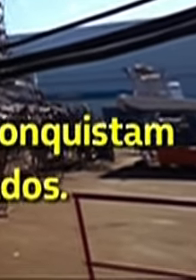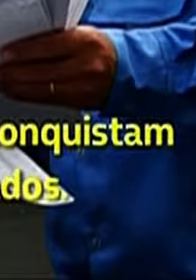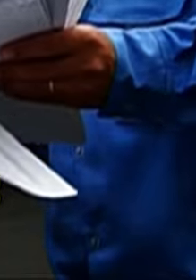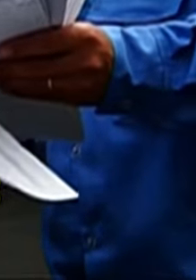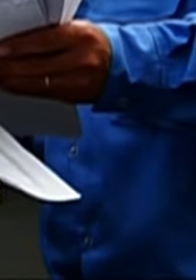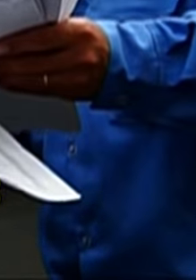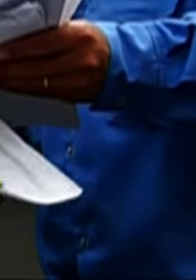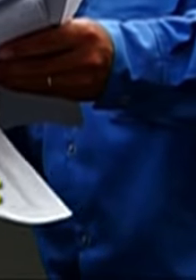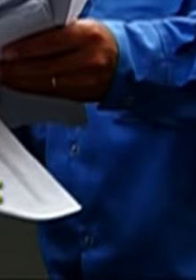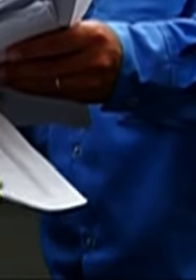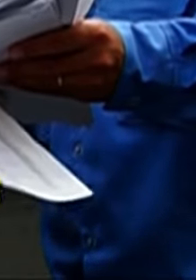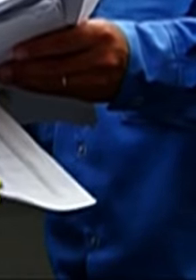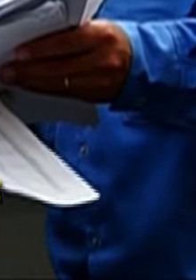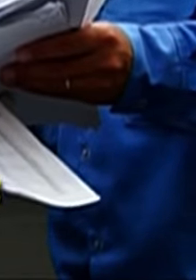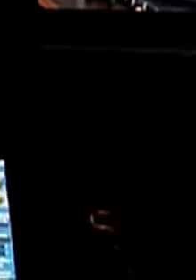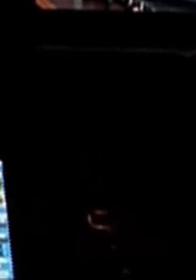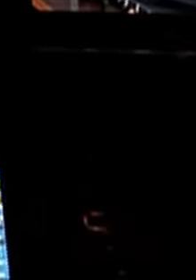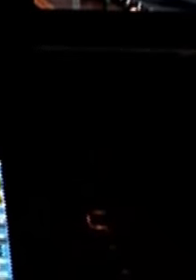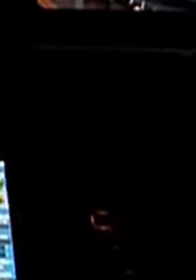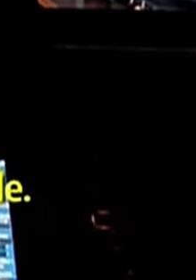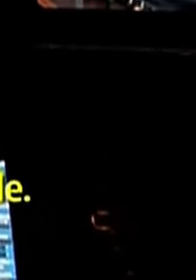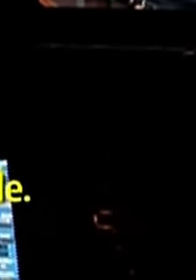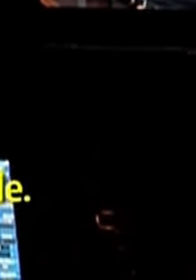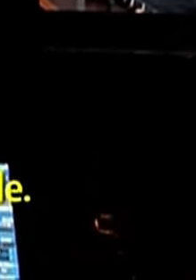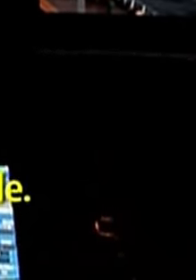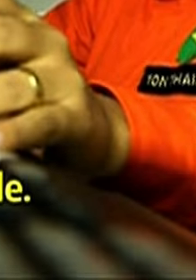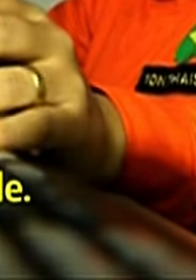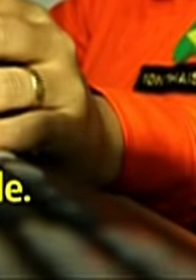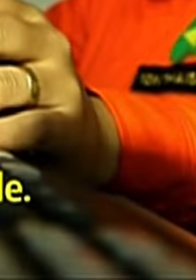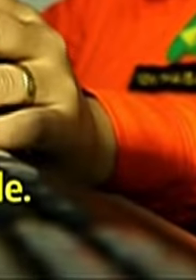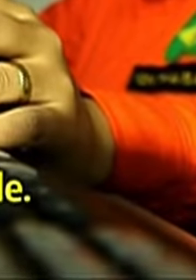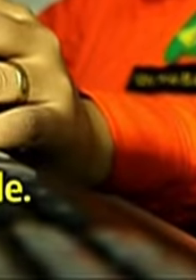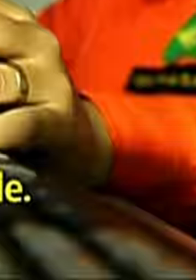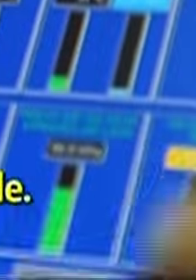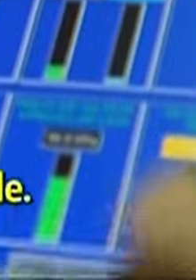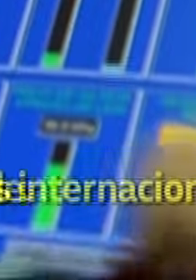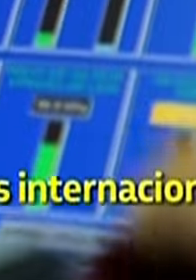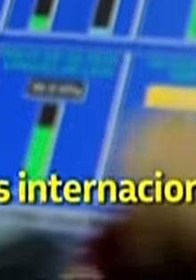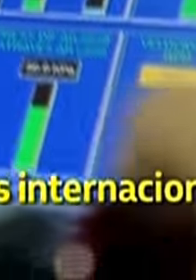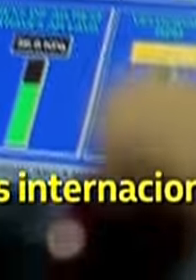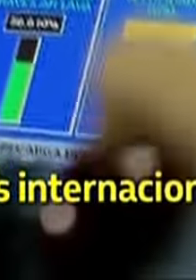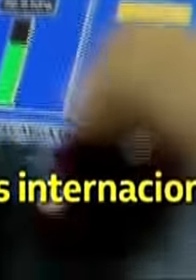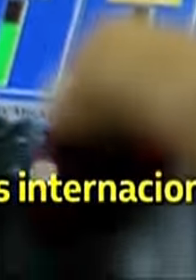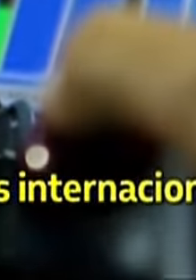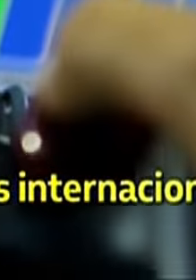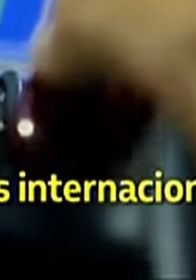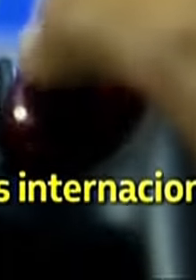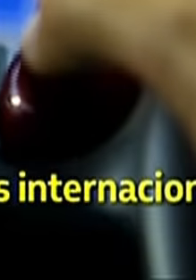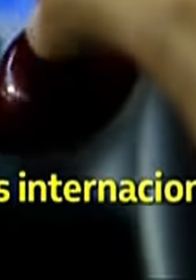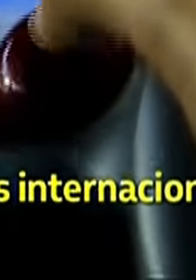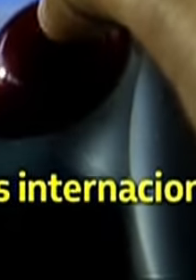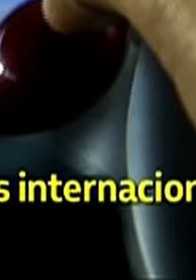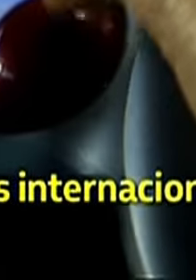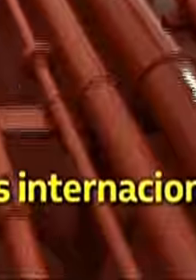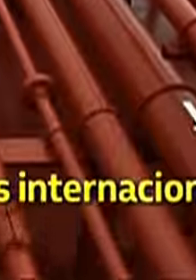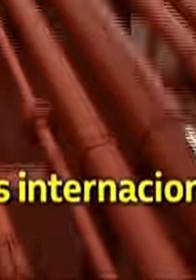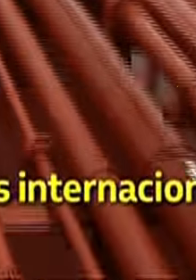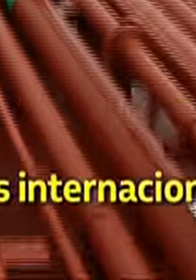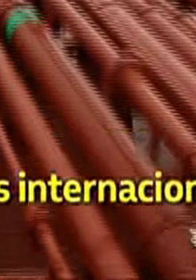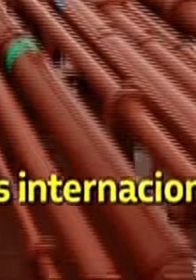resultados. E quem constrói, garante. Nossos navios têm qualidade, no mesmo nível dos